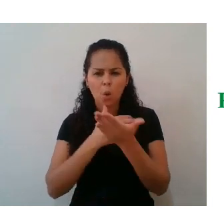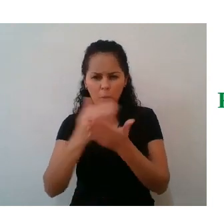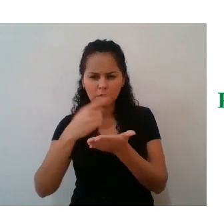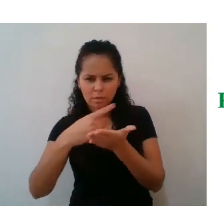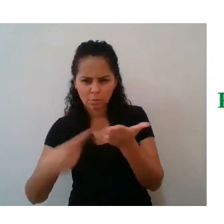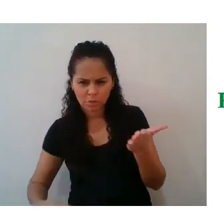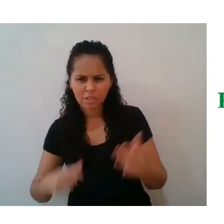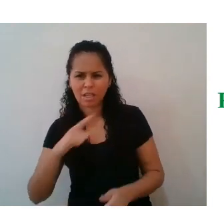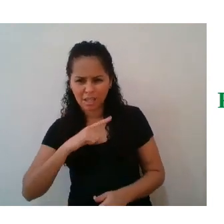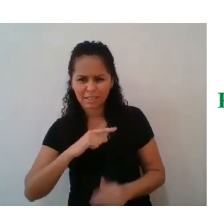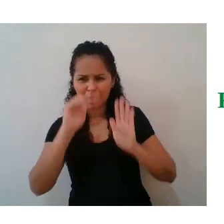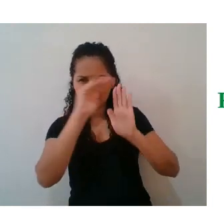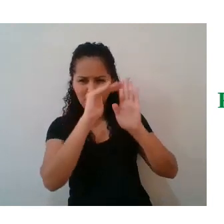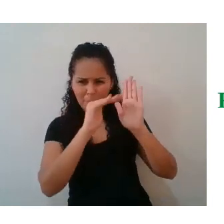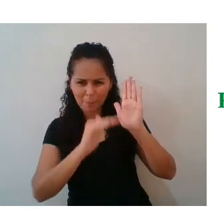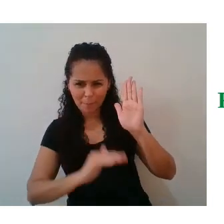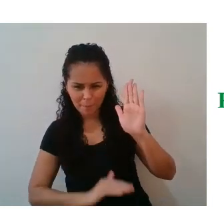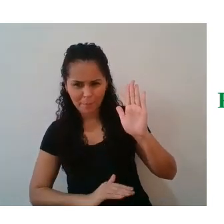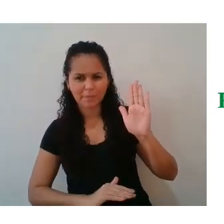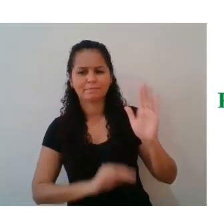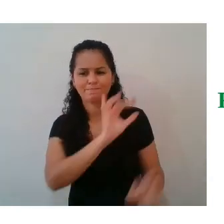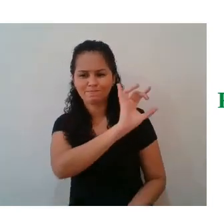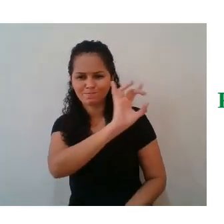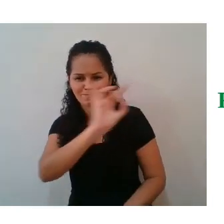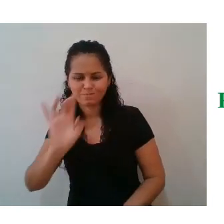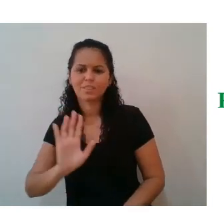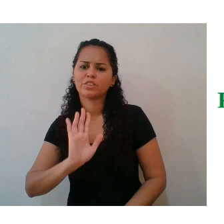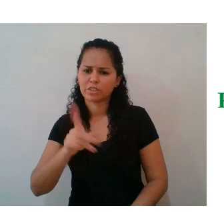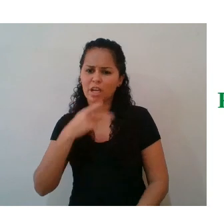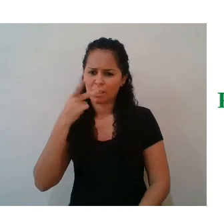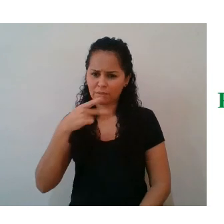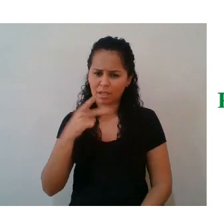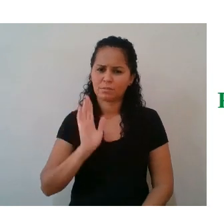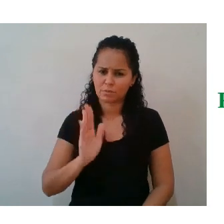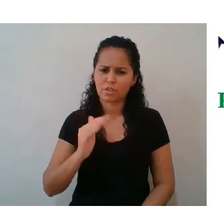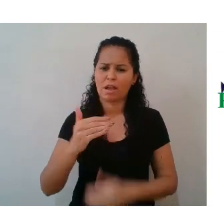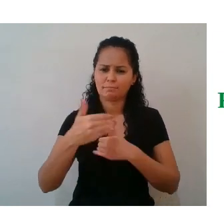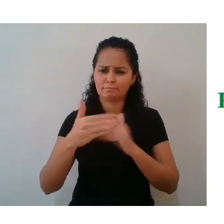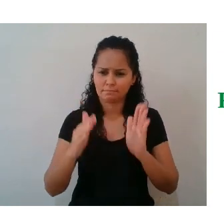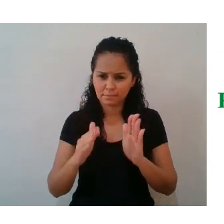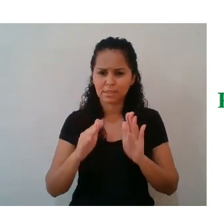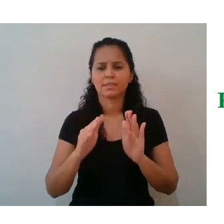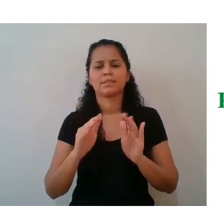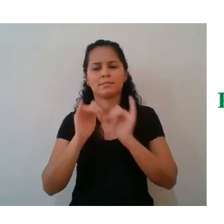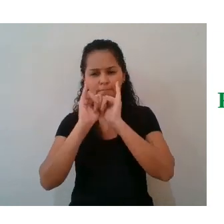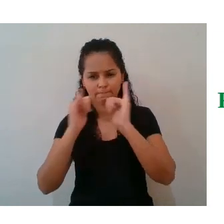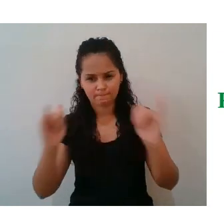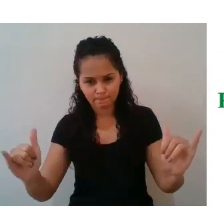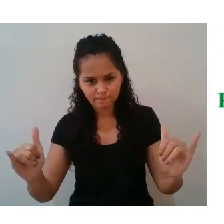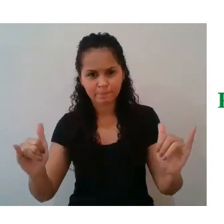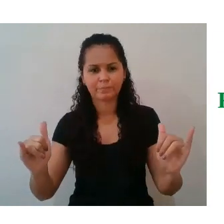Logo no começo da sua apostila, você tem todos esses elementos representados. Alguns já foram mencionados, como a bateria, a